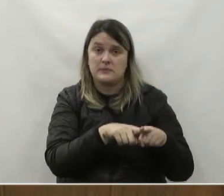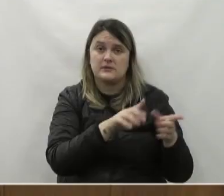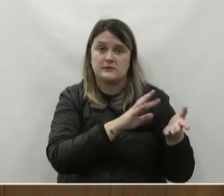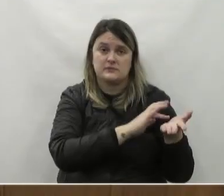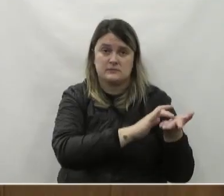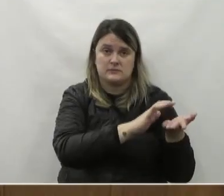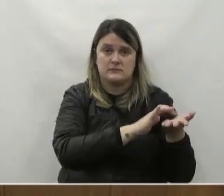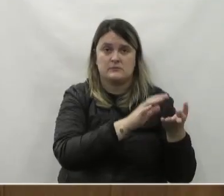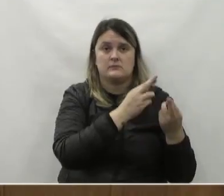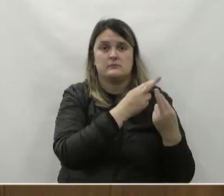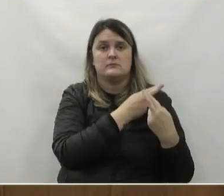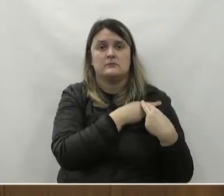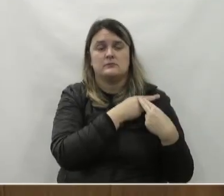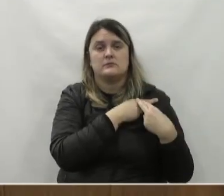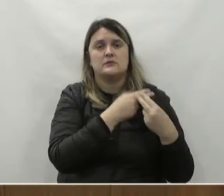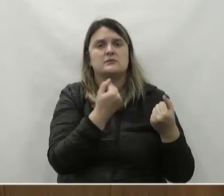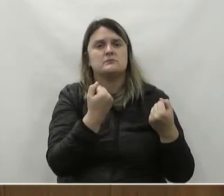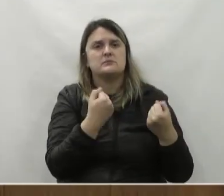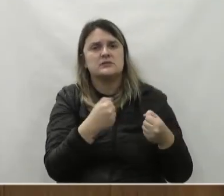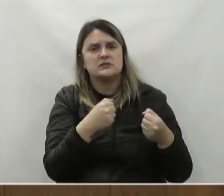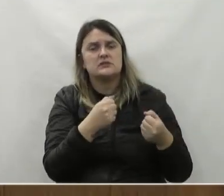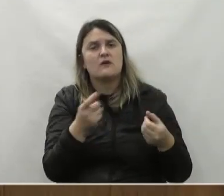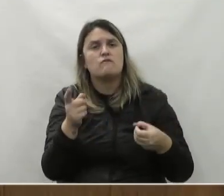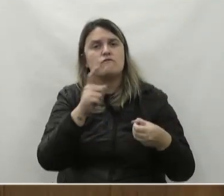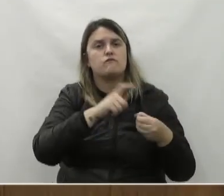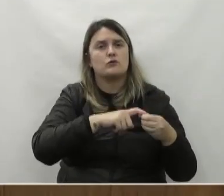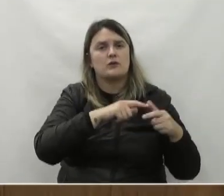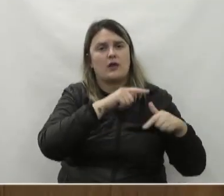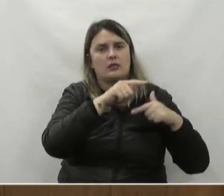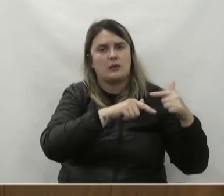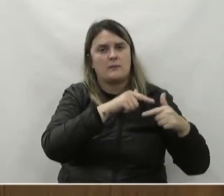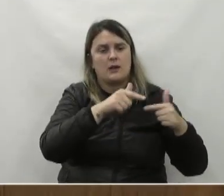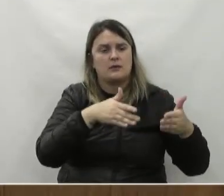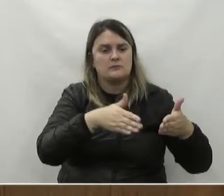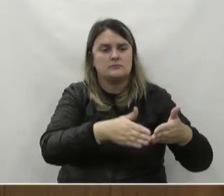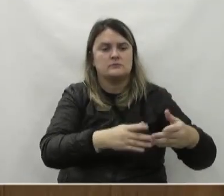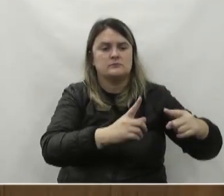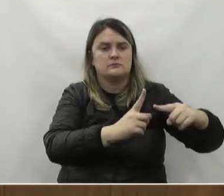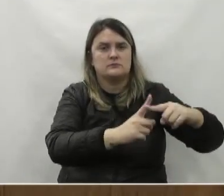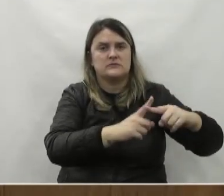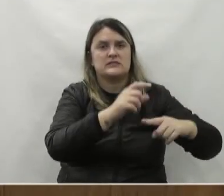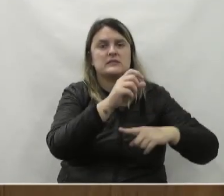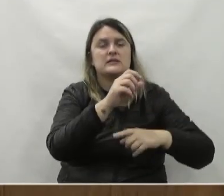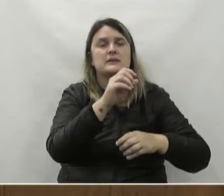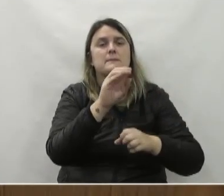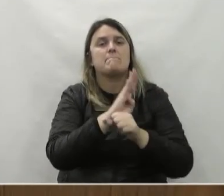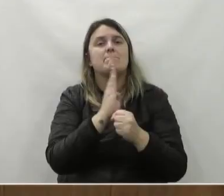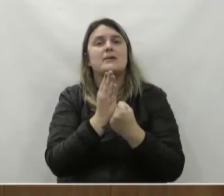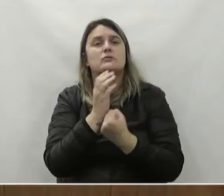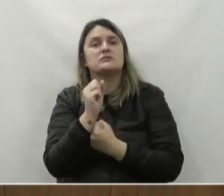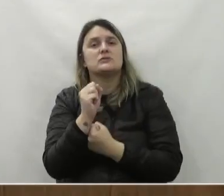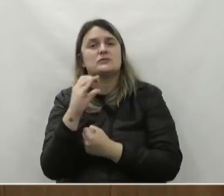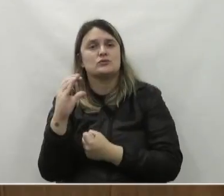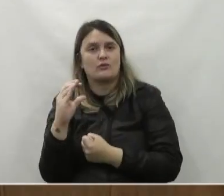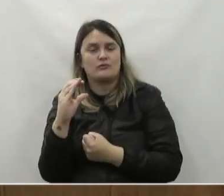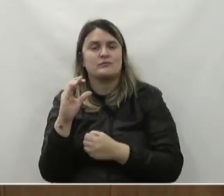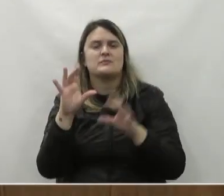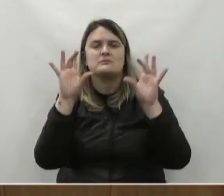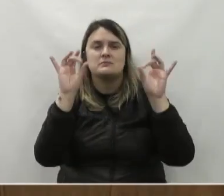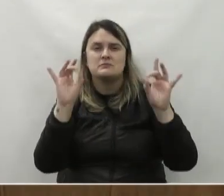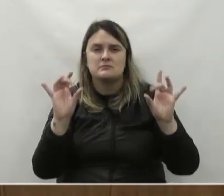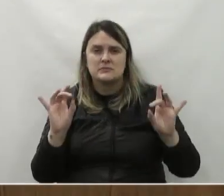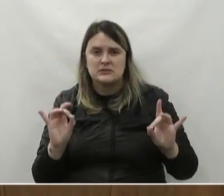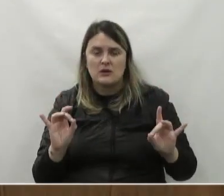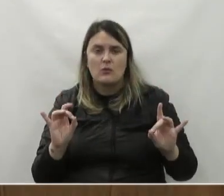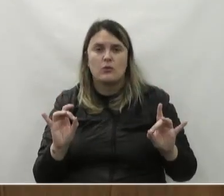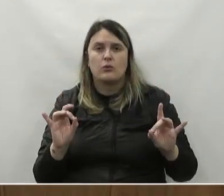secretaria competente, sejam retomadas as obras iniciadas no cemitério de São Cristóvão, especialmente no que